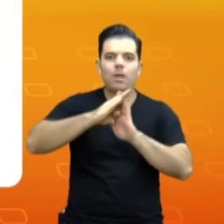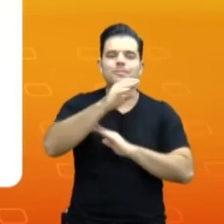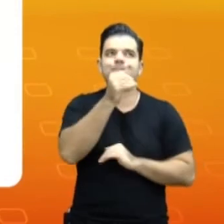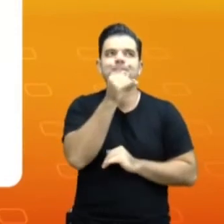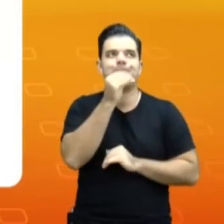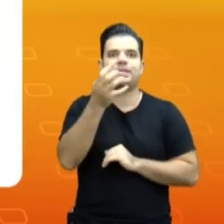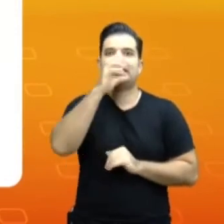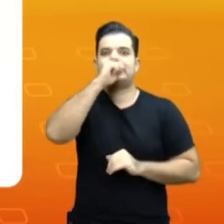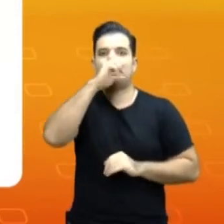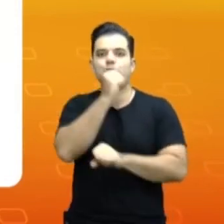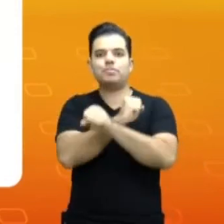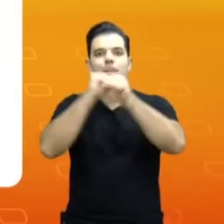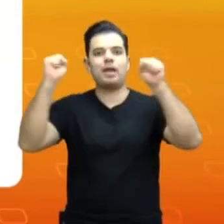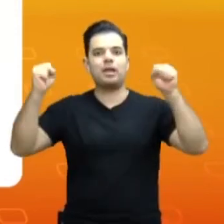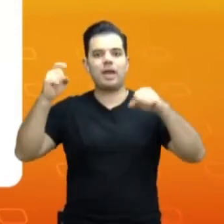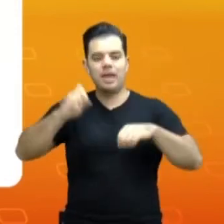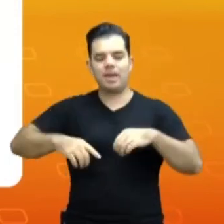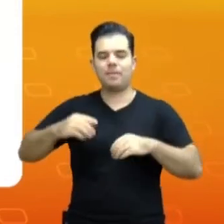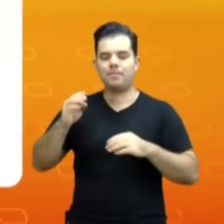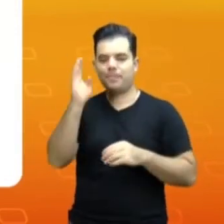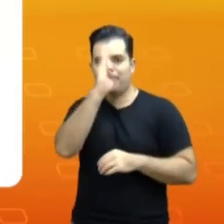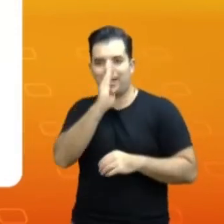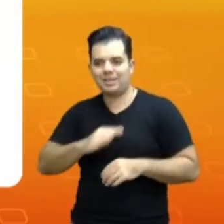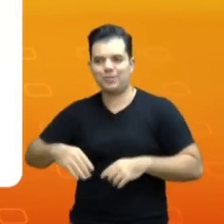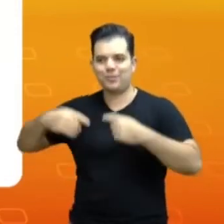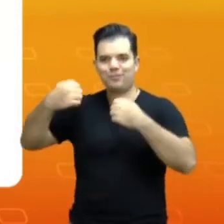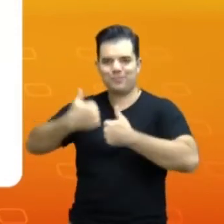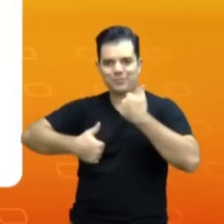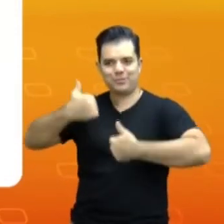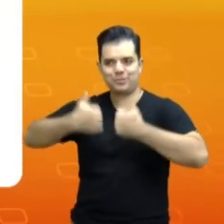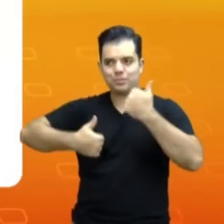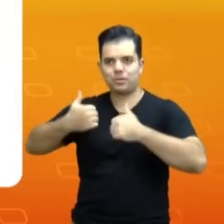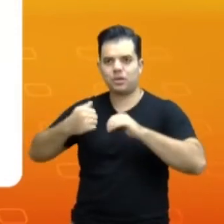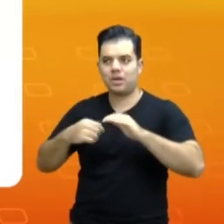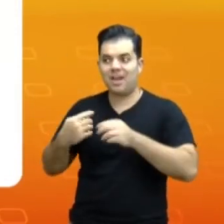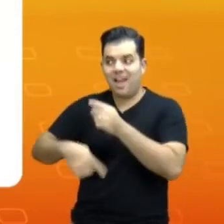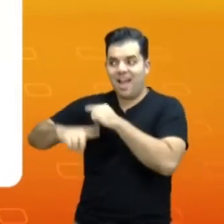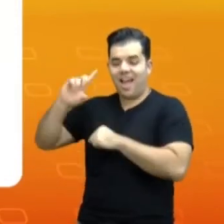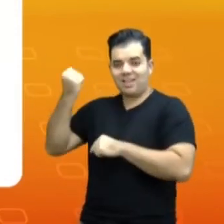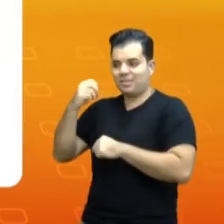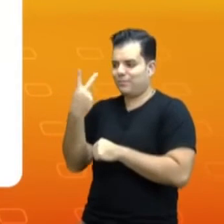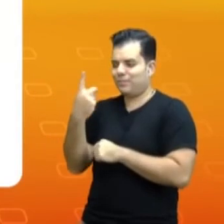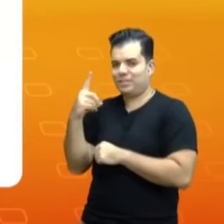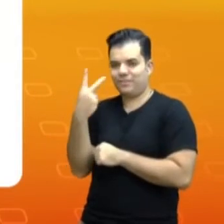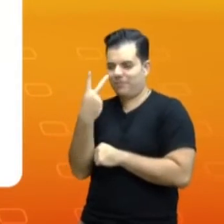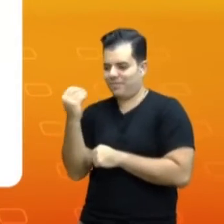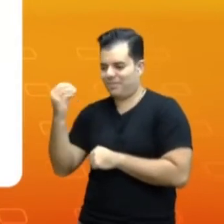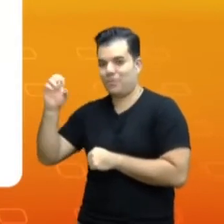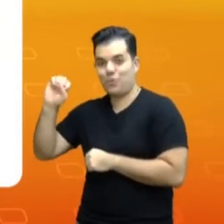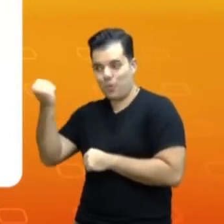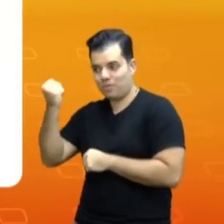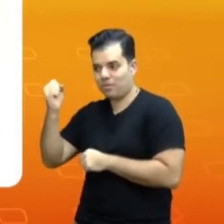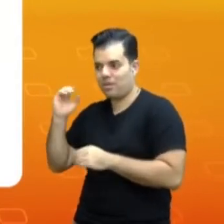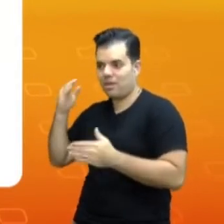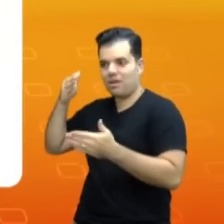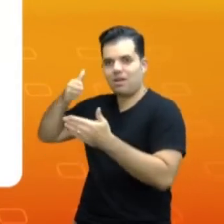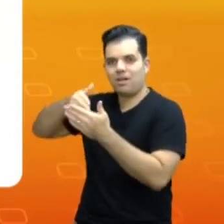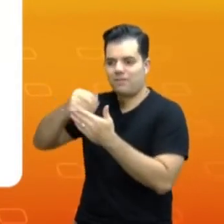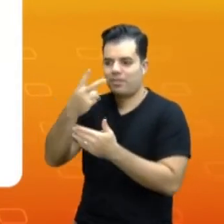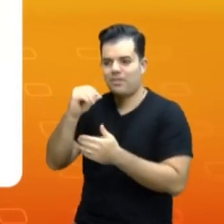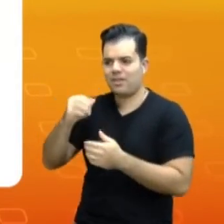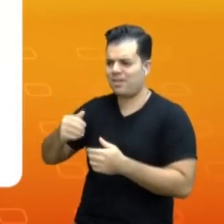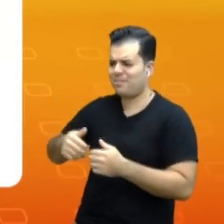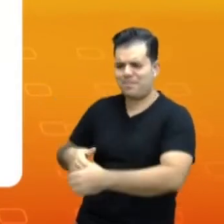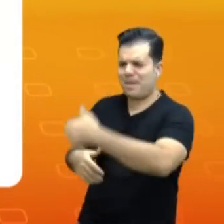manhã com o Jogo do Brasil foi o recorde desde 2008, né? Então, sim, sempre foram números muito significativos para aberto